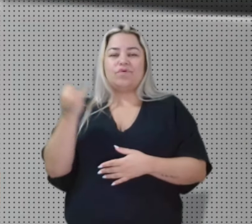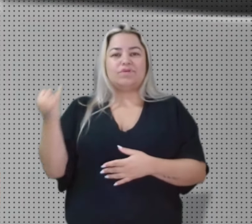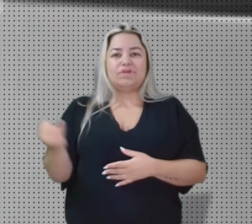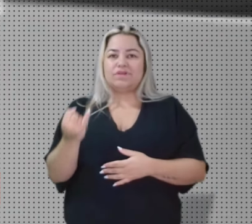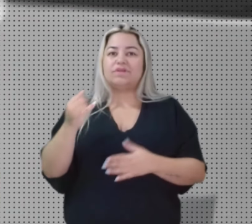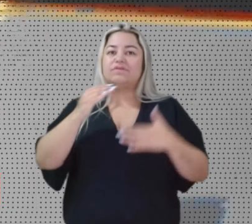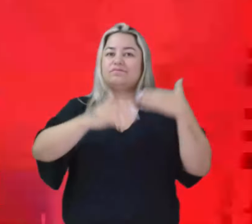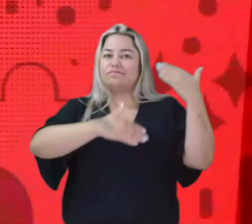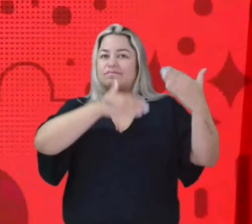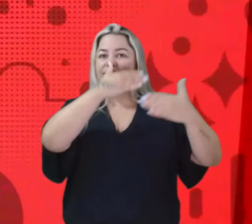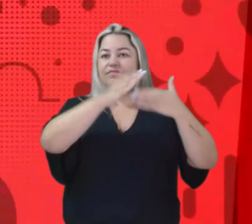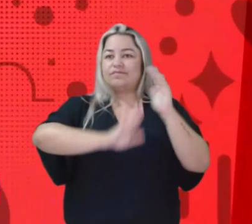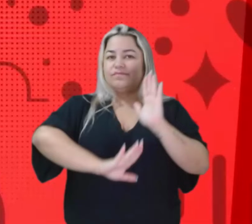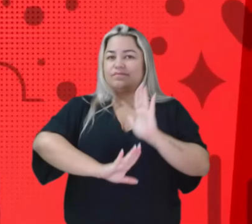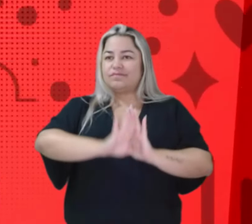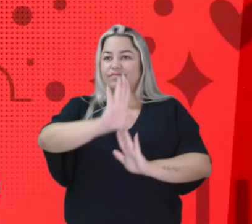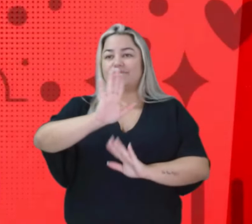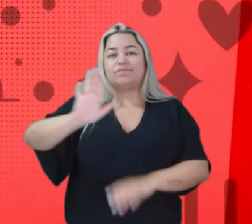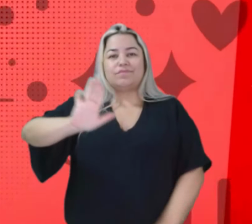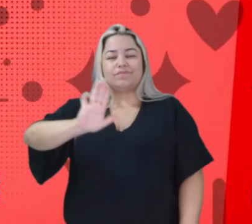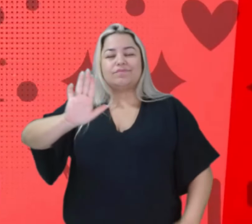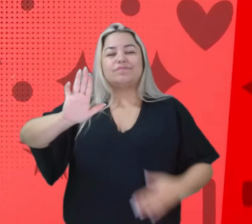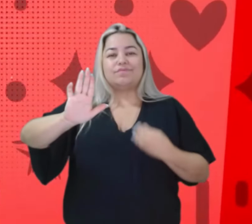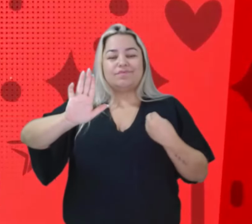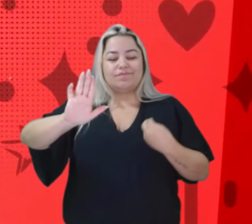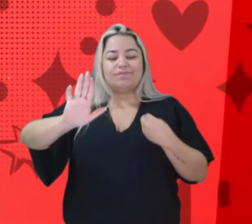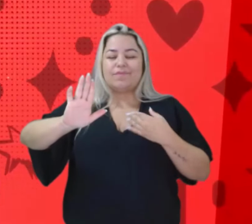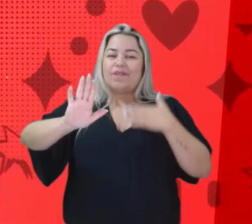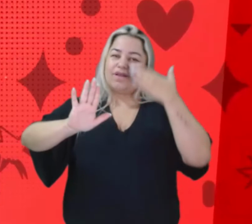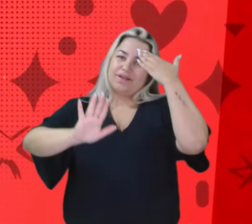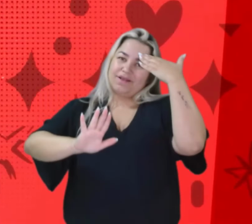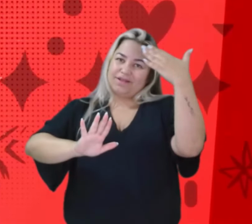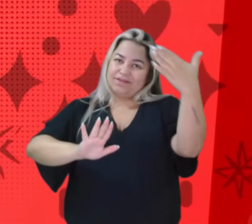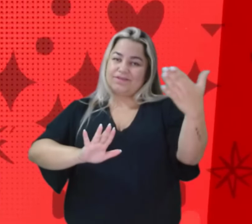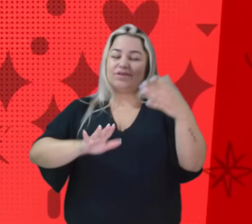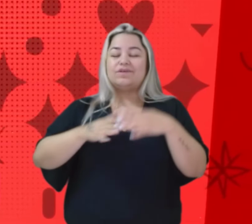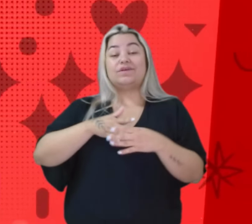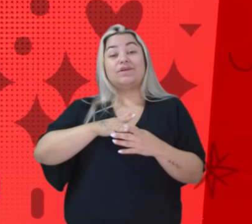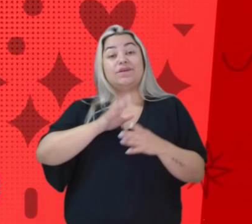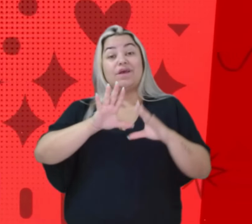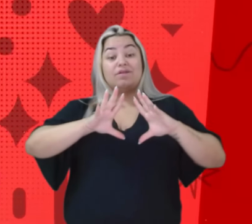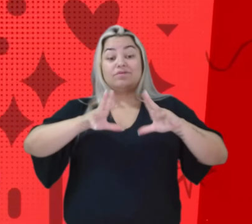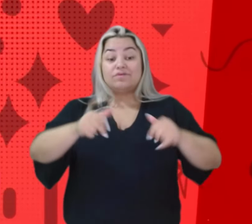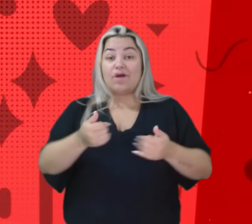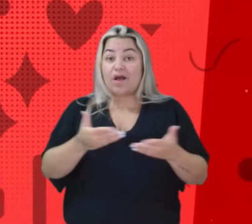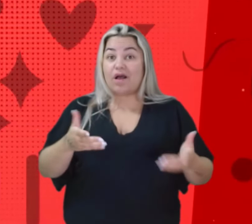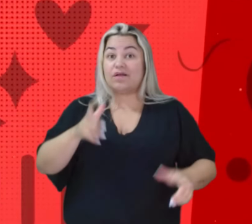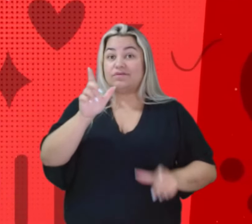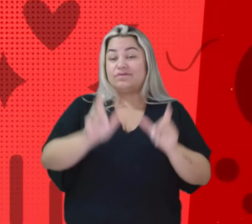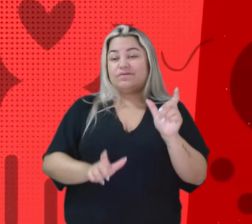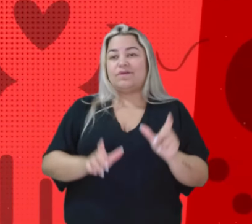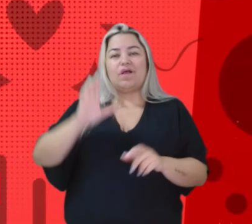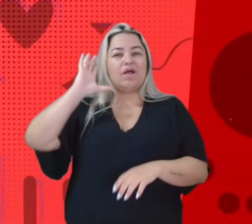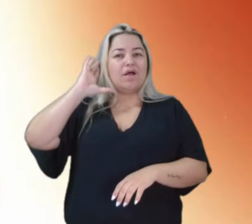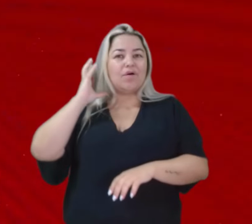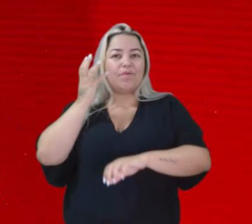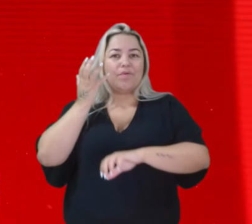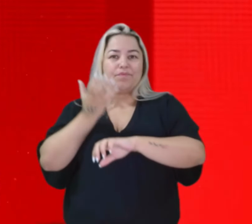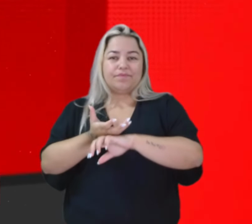desse crescimento. Gente, eu quero agradecer de coração os nossos ouvintes da Rádio PT pelo